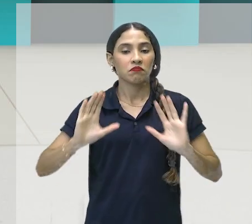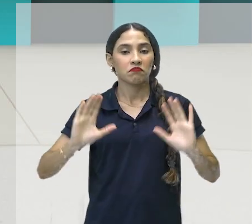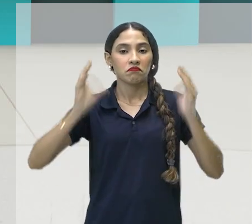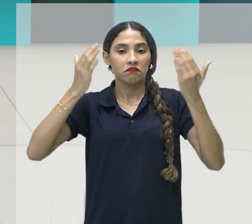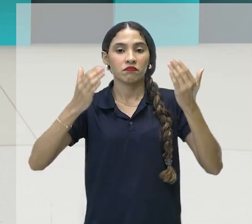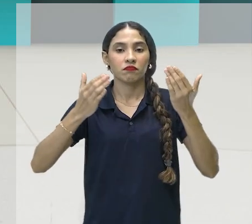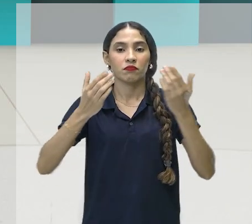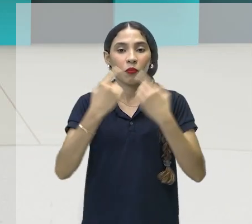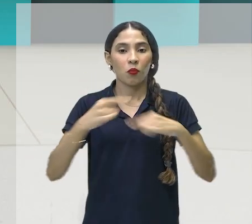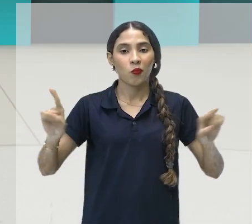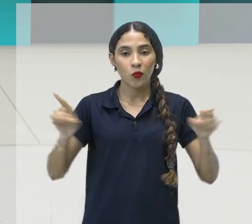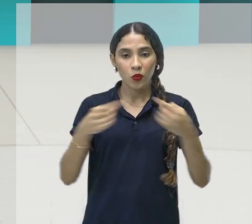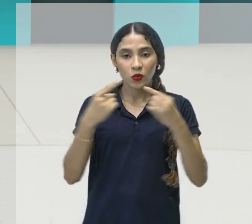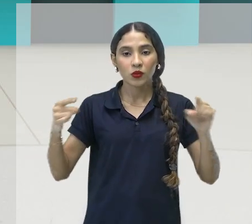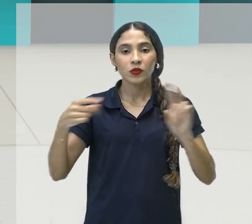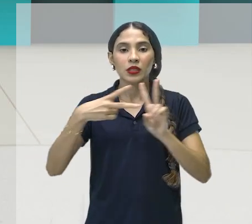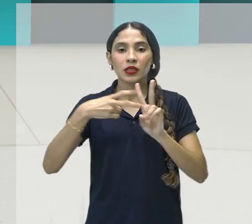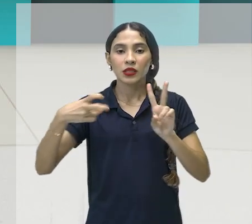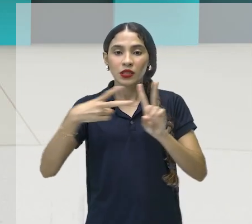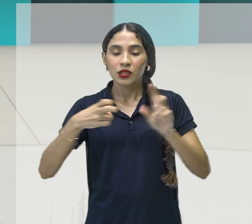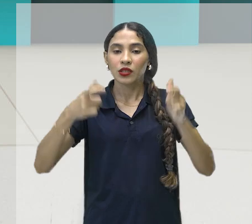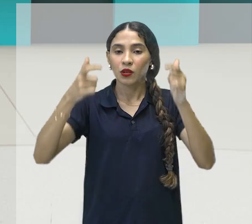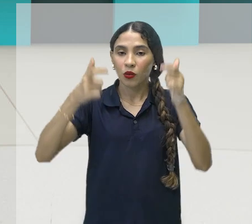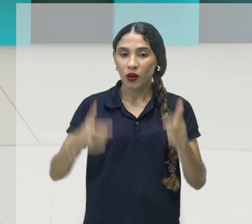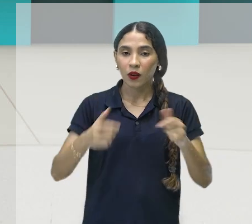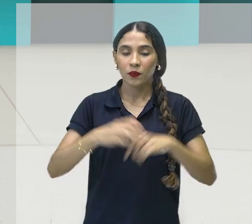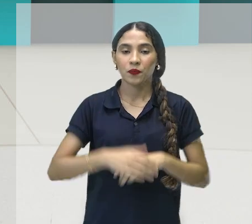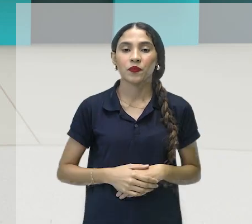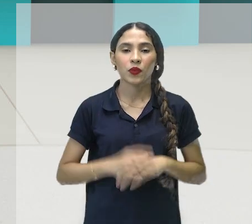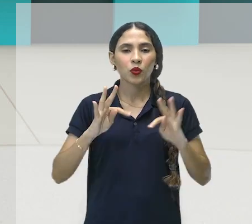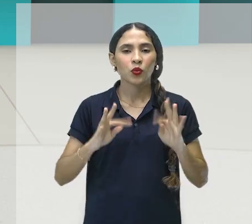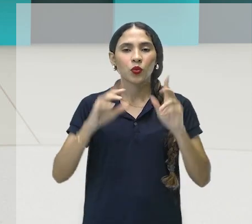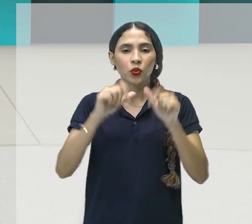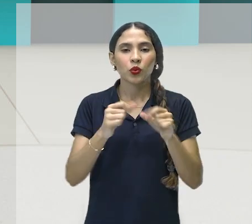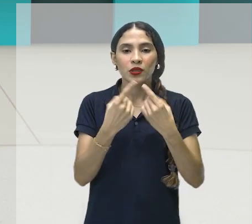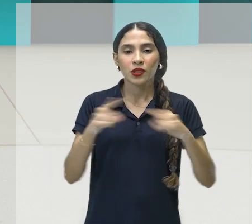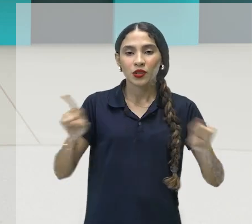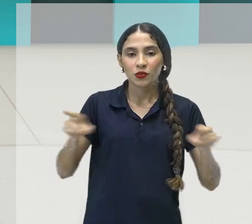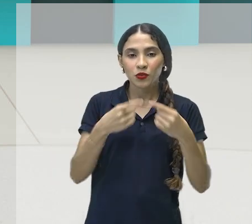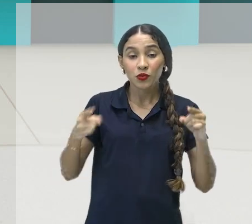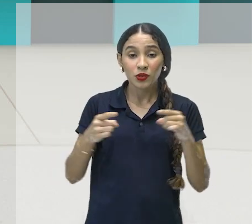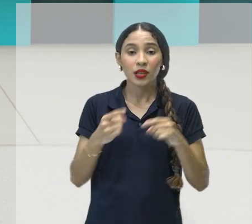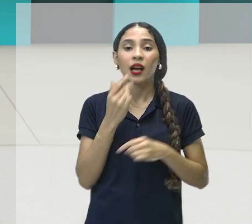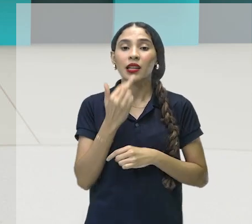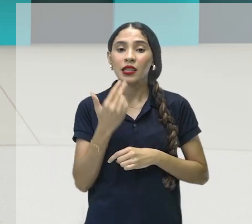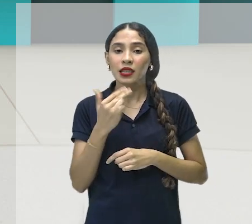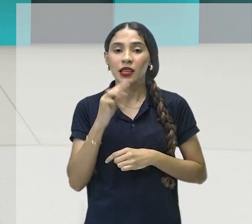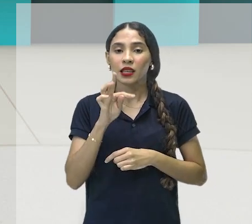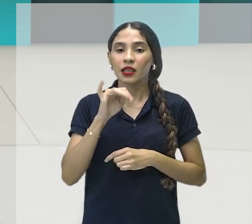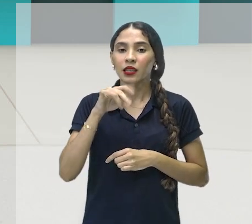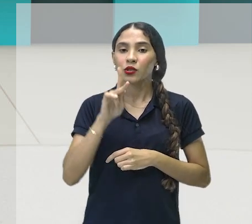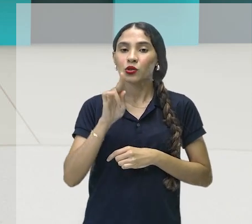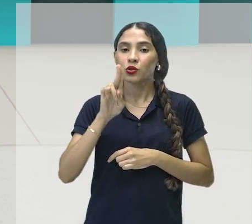Primeiro espetáculo musical indígena no local. Todas as composições em